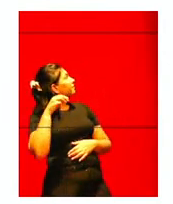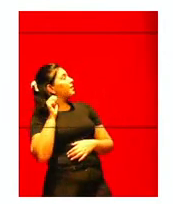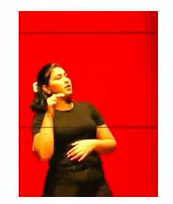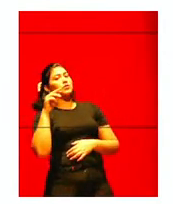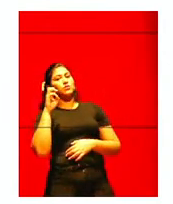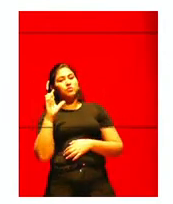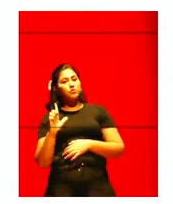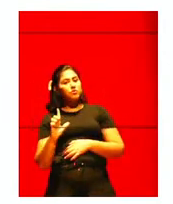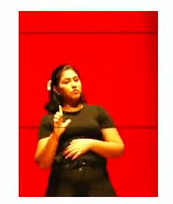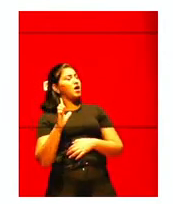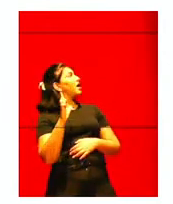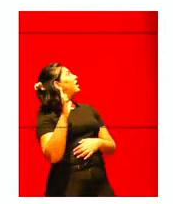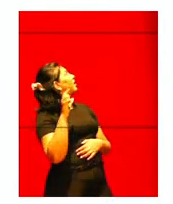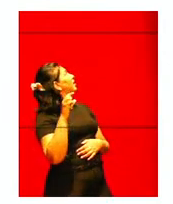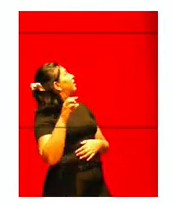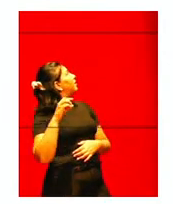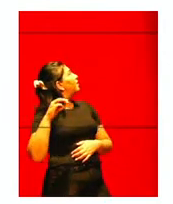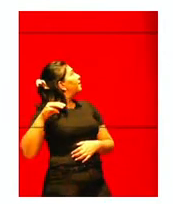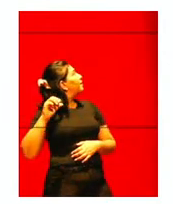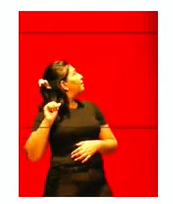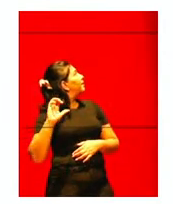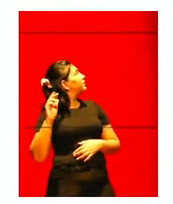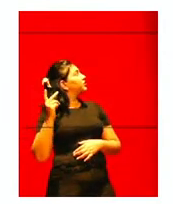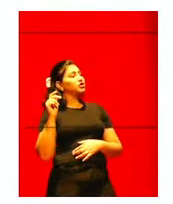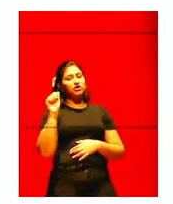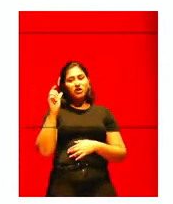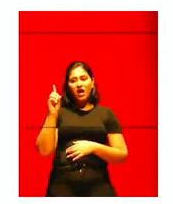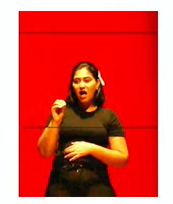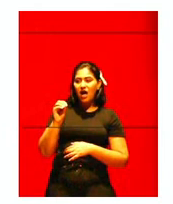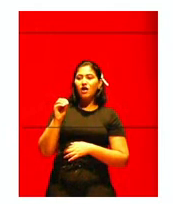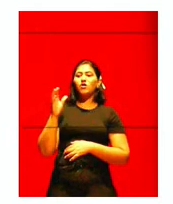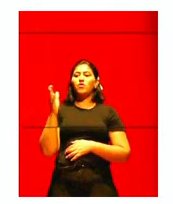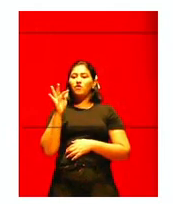Quarto. Opa. Quinto.